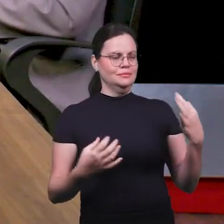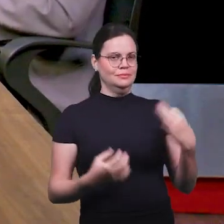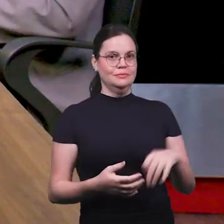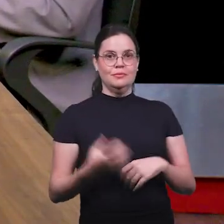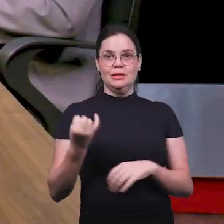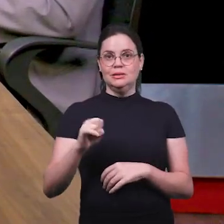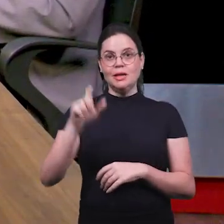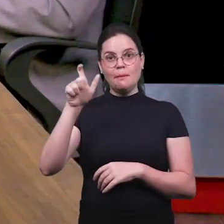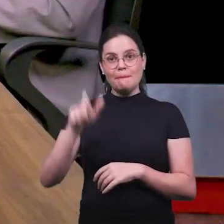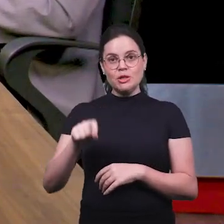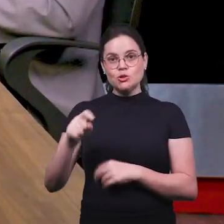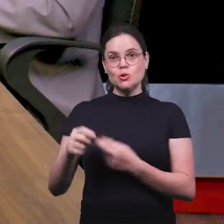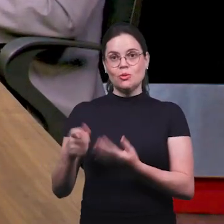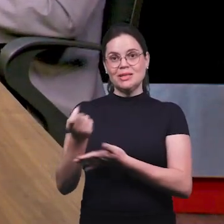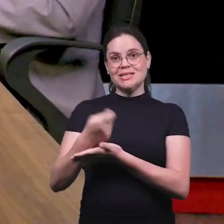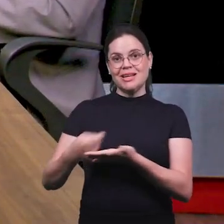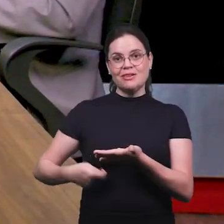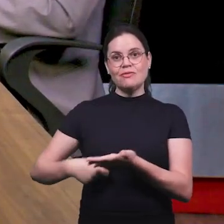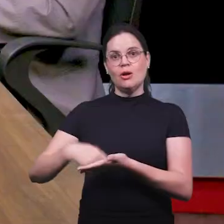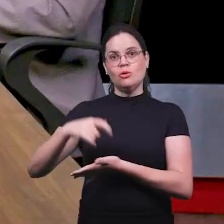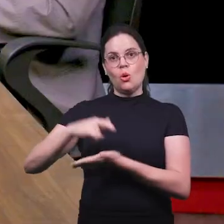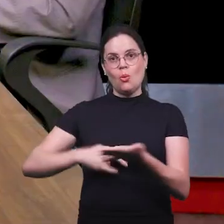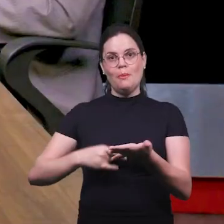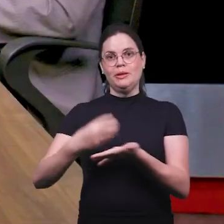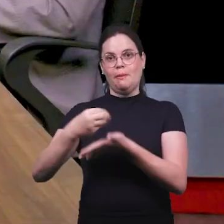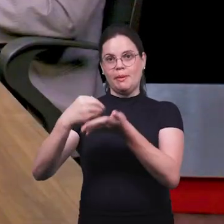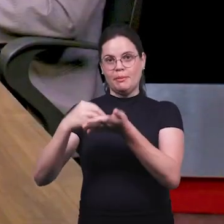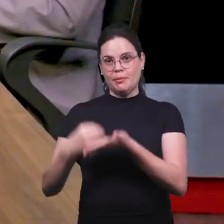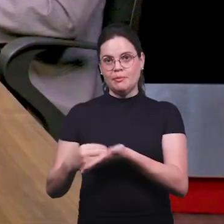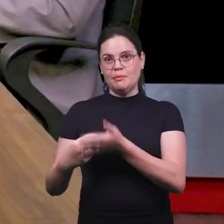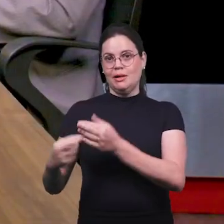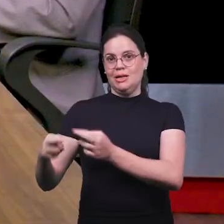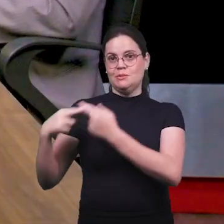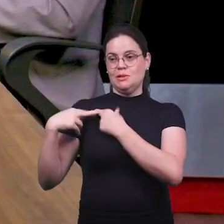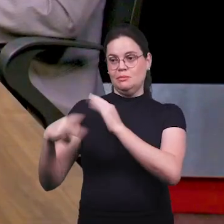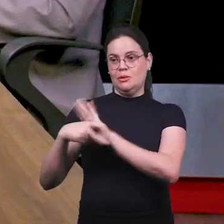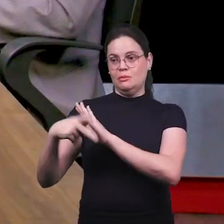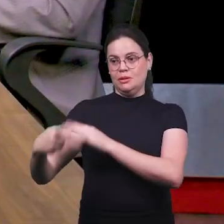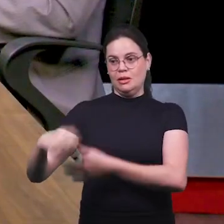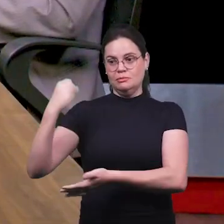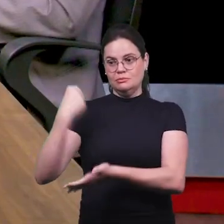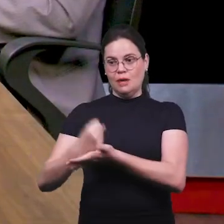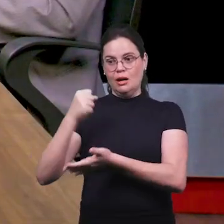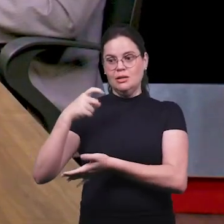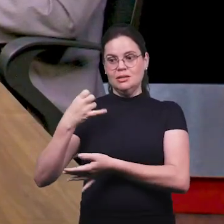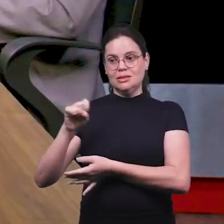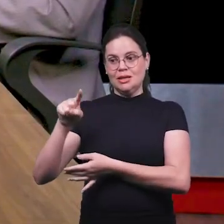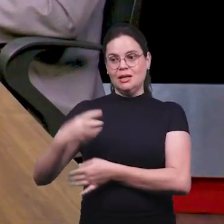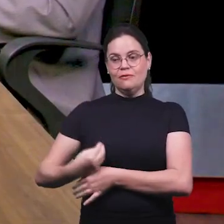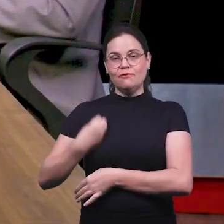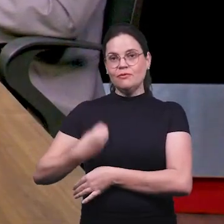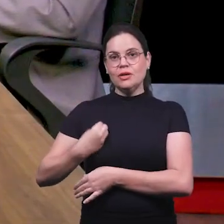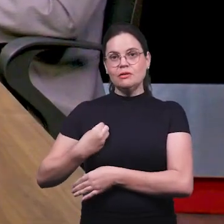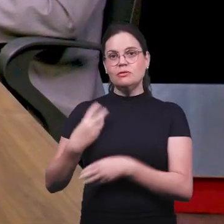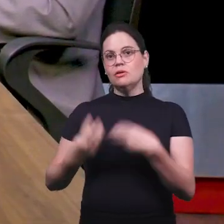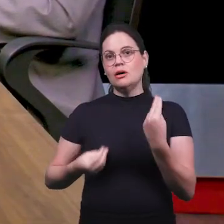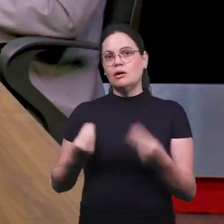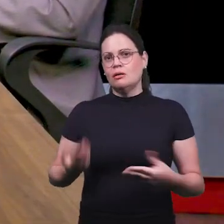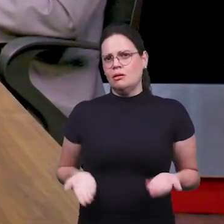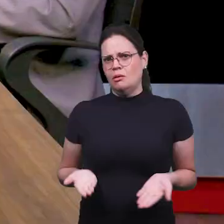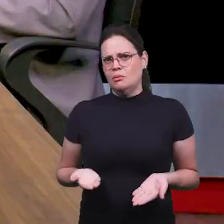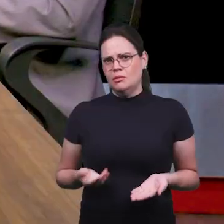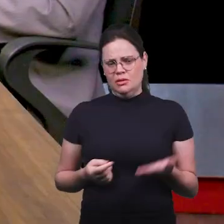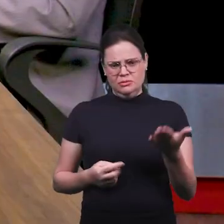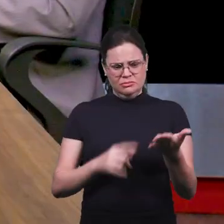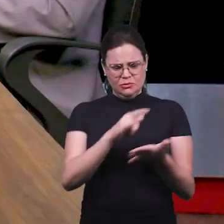estiver vivo, a própria palavra já nos fala que ou terá ele algum valor enquanto o testador vive. Então o testador